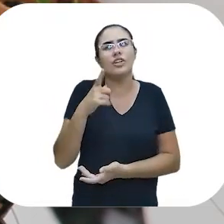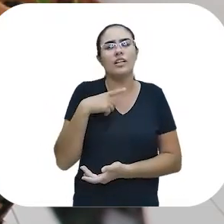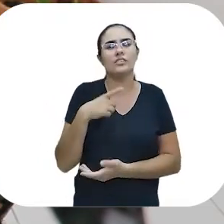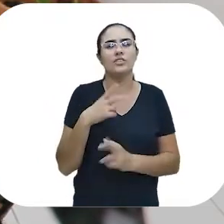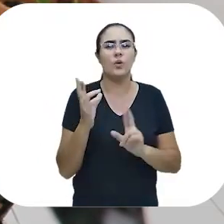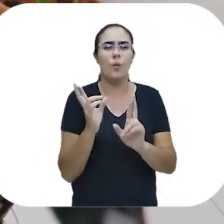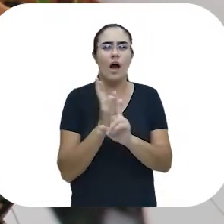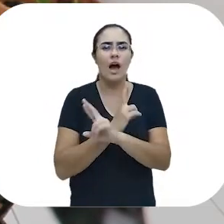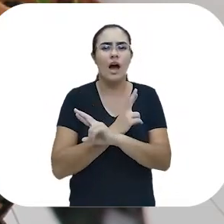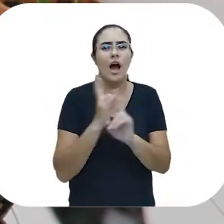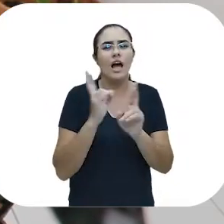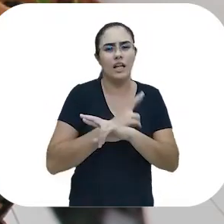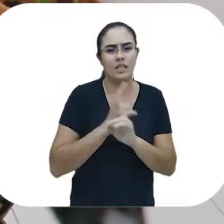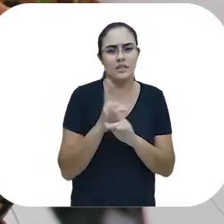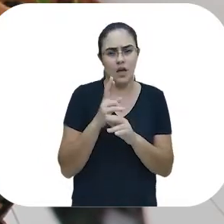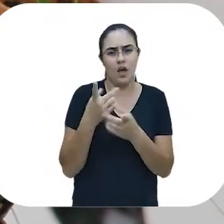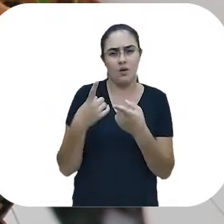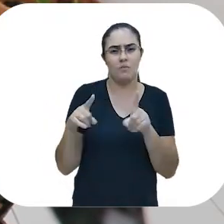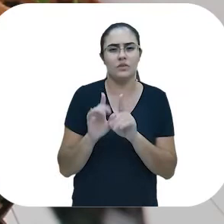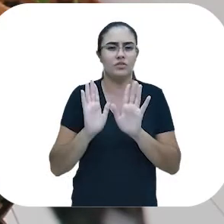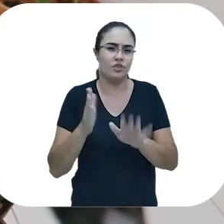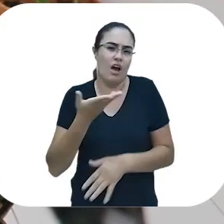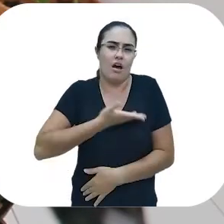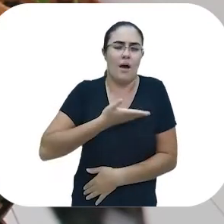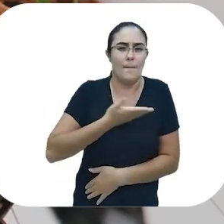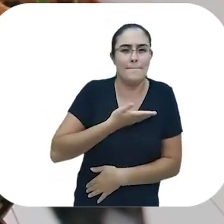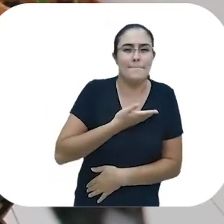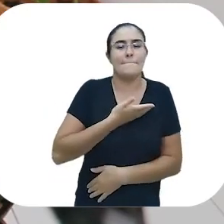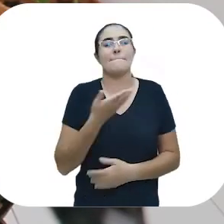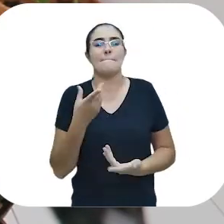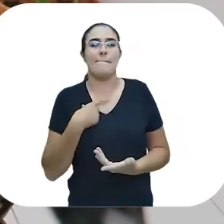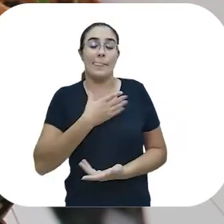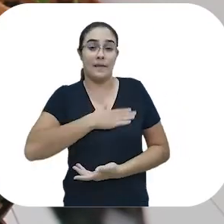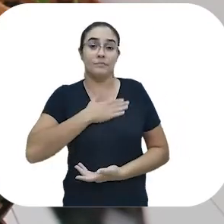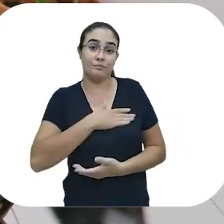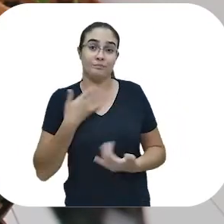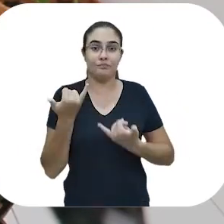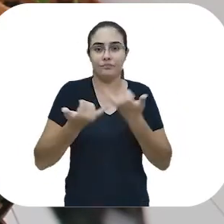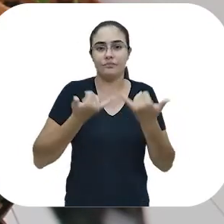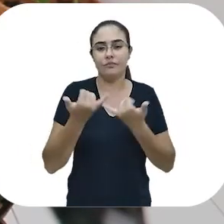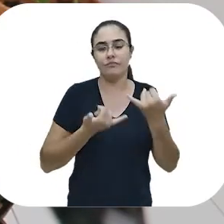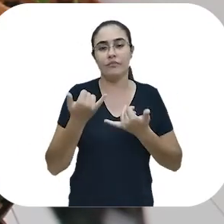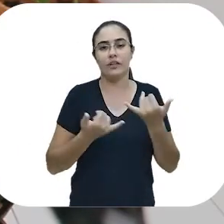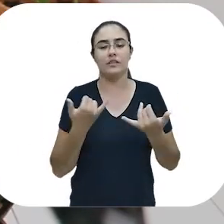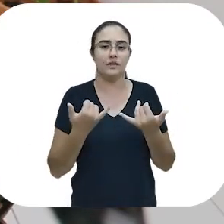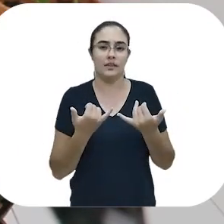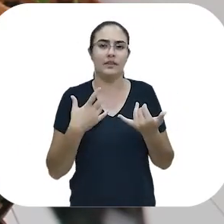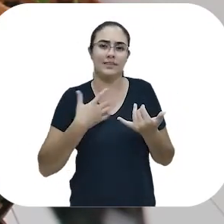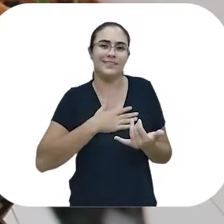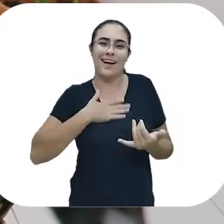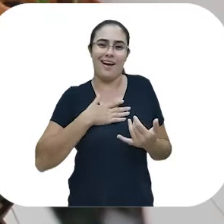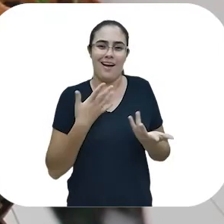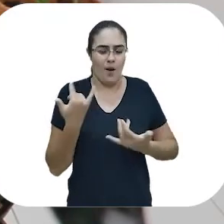enquanto todas as minhas amigas e amigos gostavam de brincar, né? Se sentiam muito satisfeitos com brinquedos